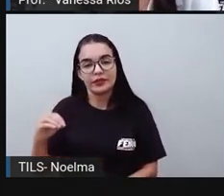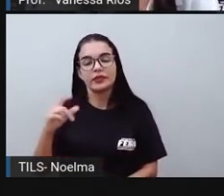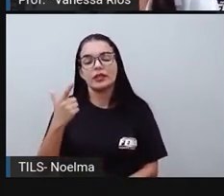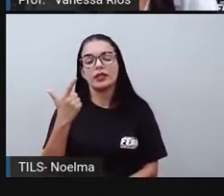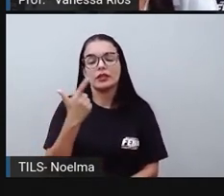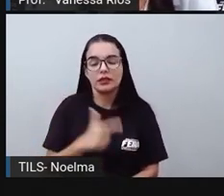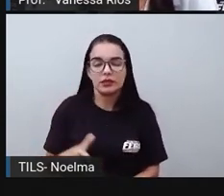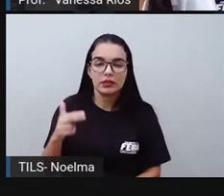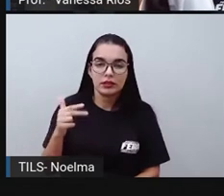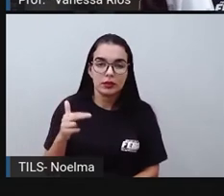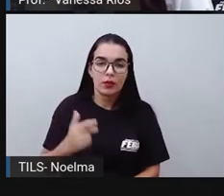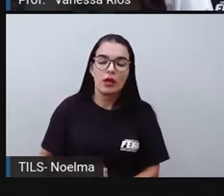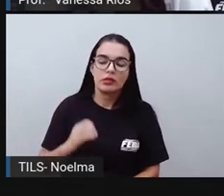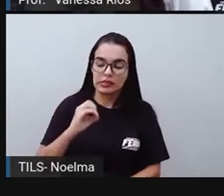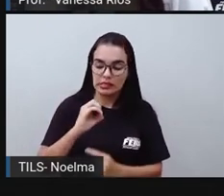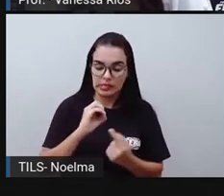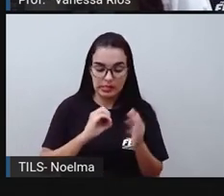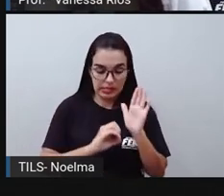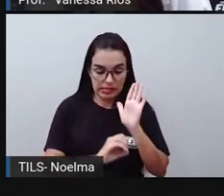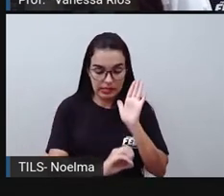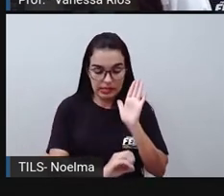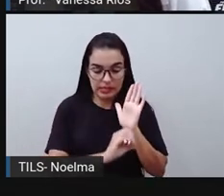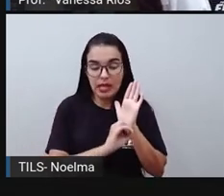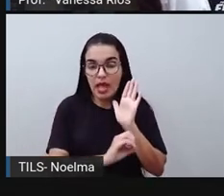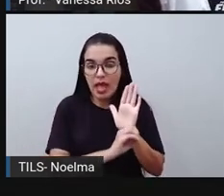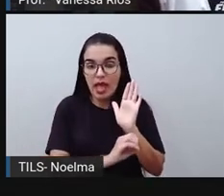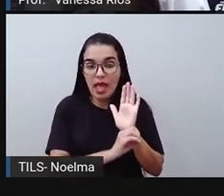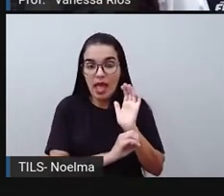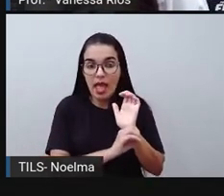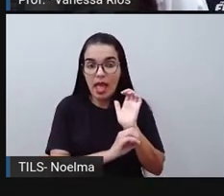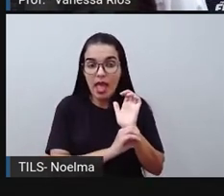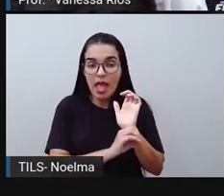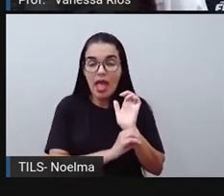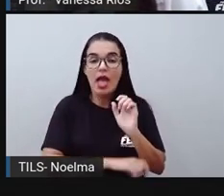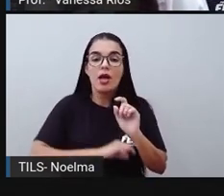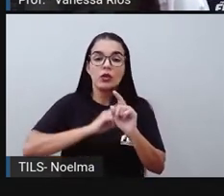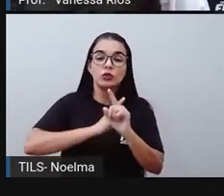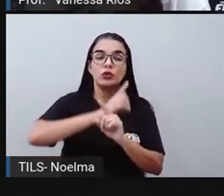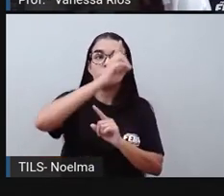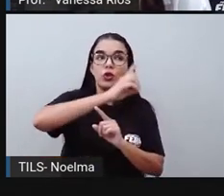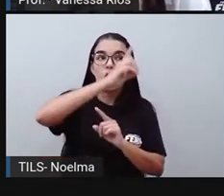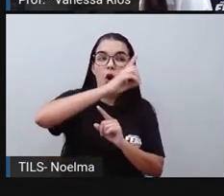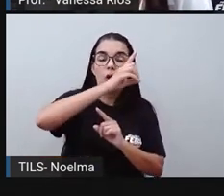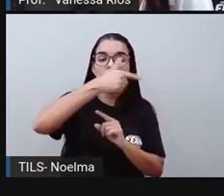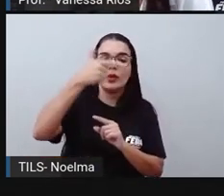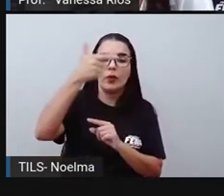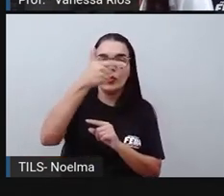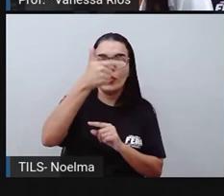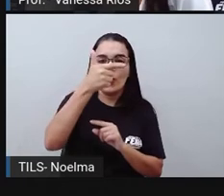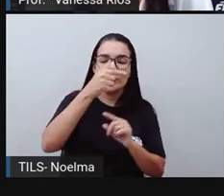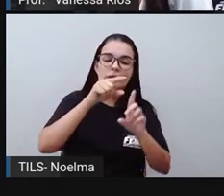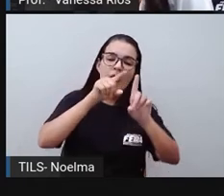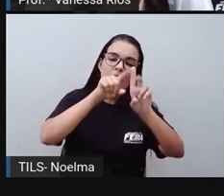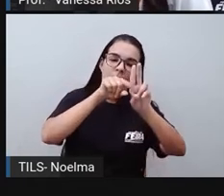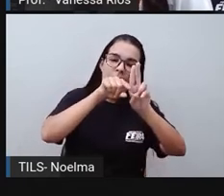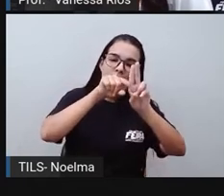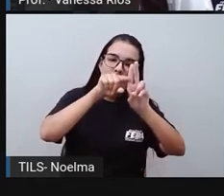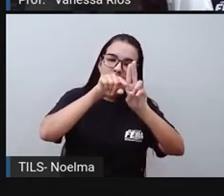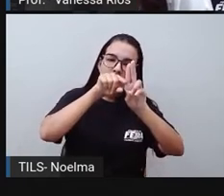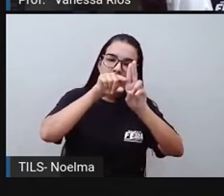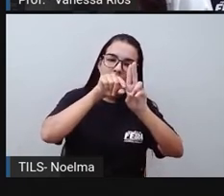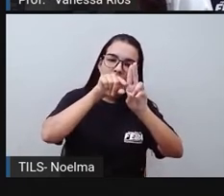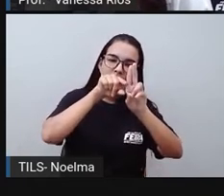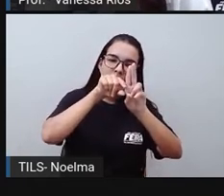o que aconteceu no exemplo anterior. Nós temos um número composto por unidade e por dezena. Então, a gente não